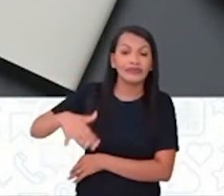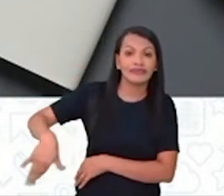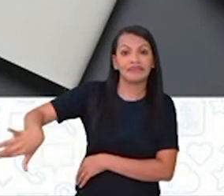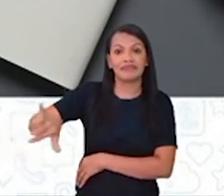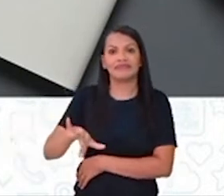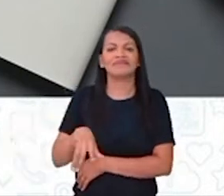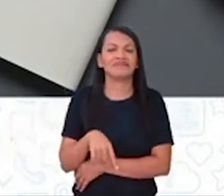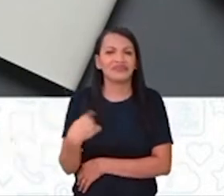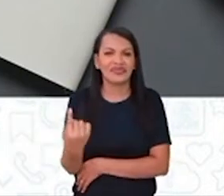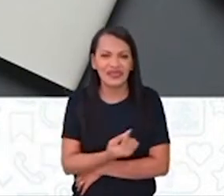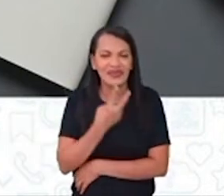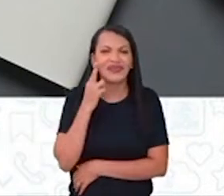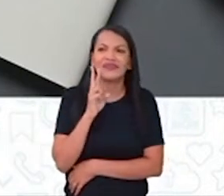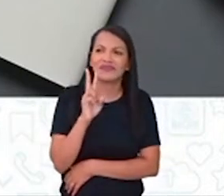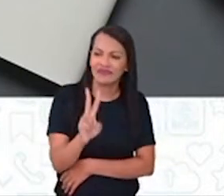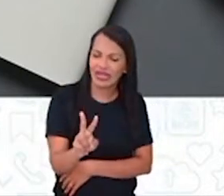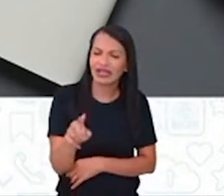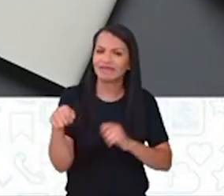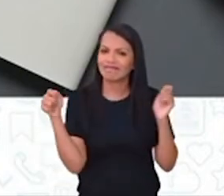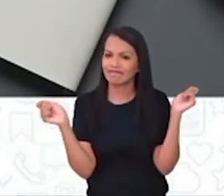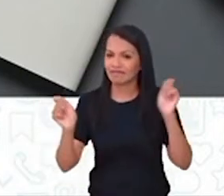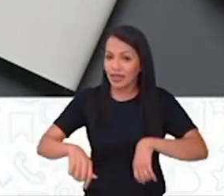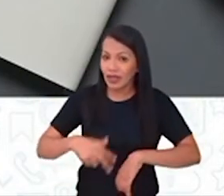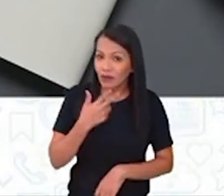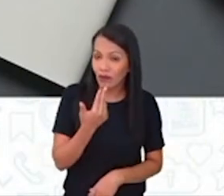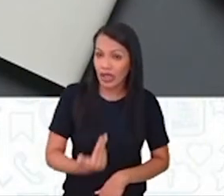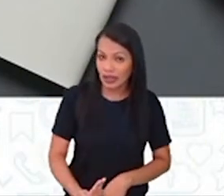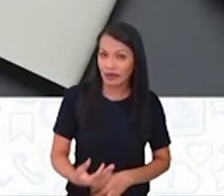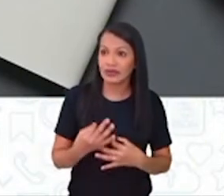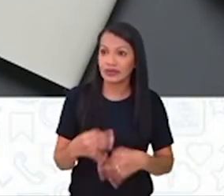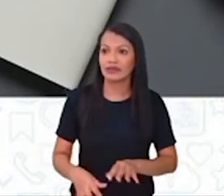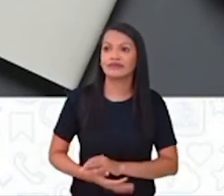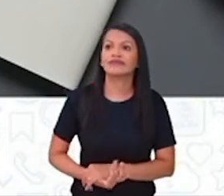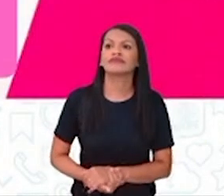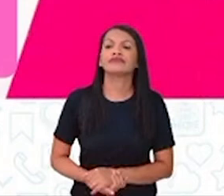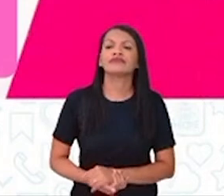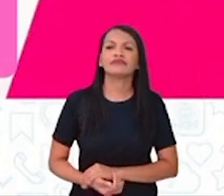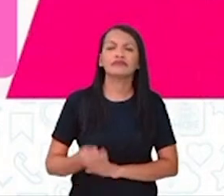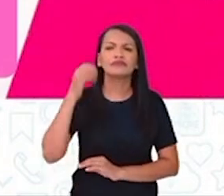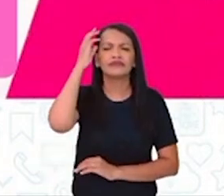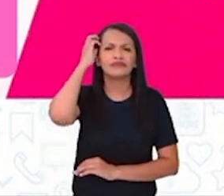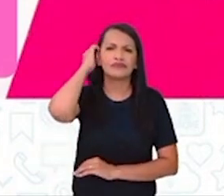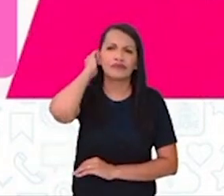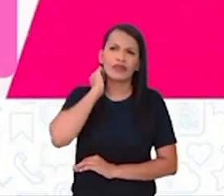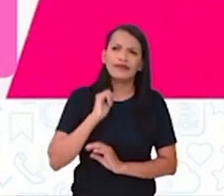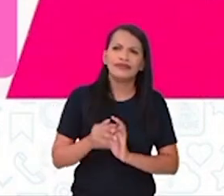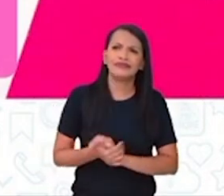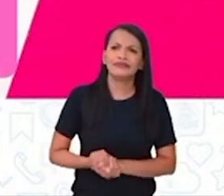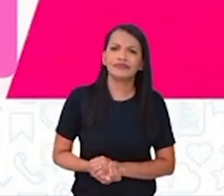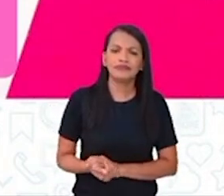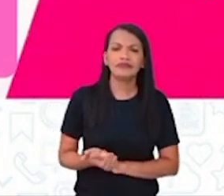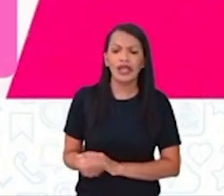em que a gente realmente vê a potência da linguagem, o potencial da linguagem. Ó, a